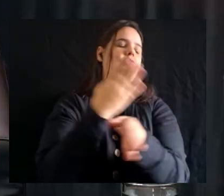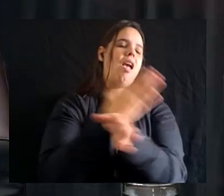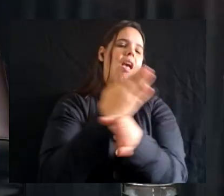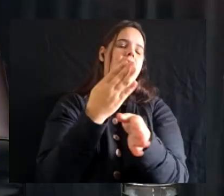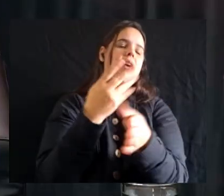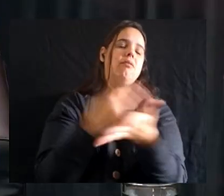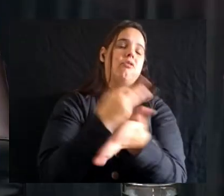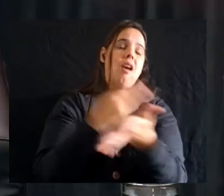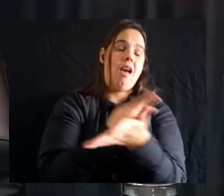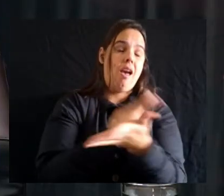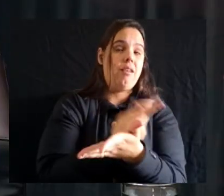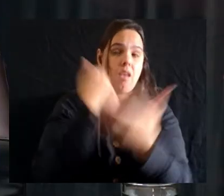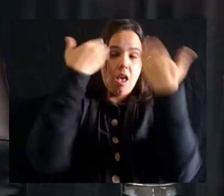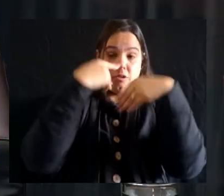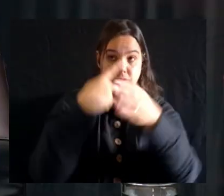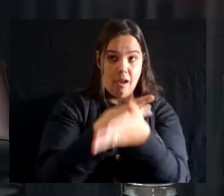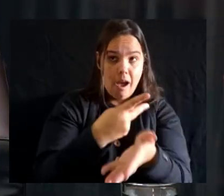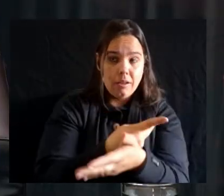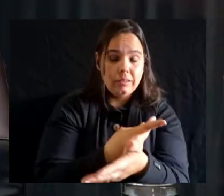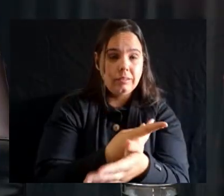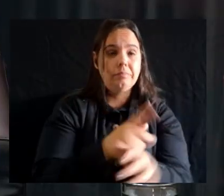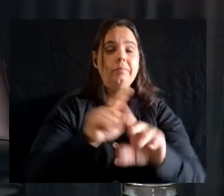essa alimentação